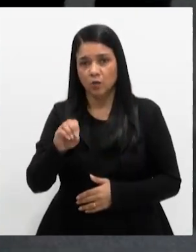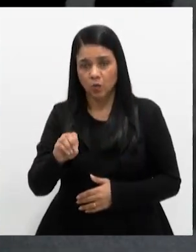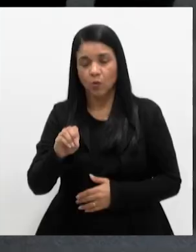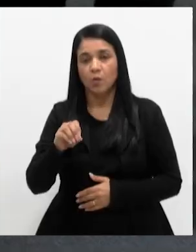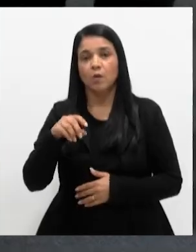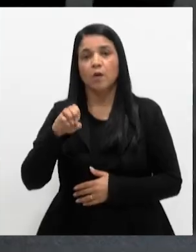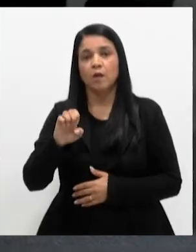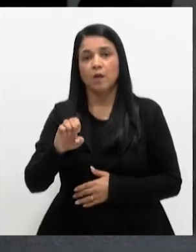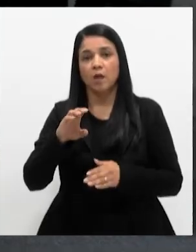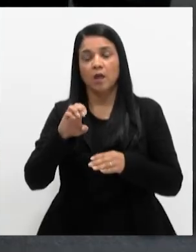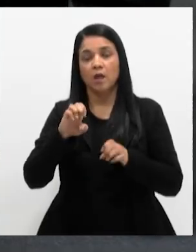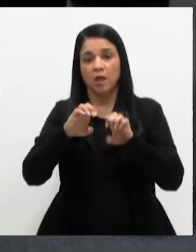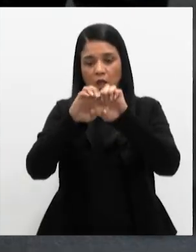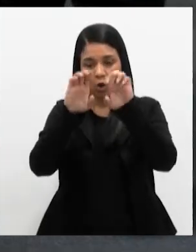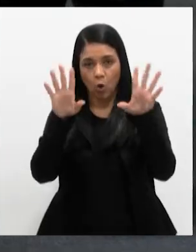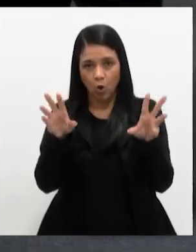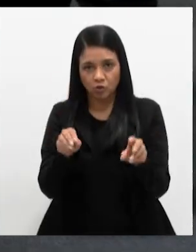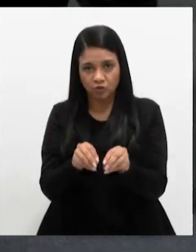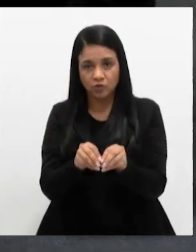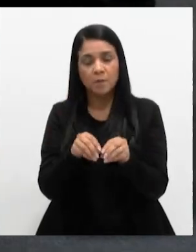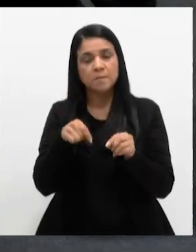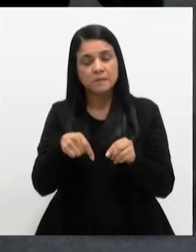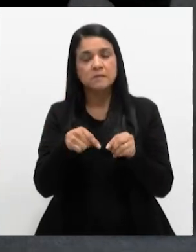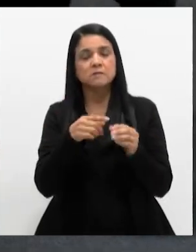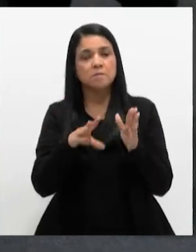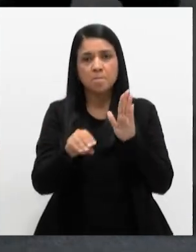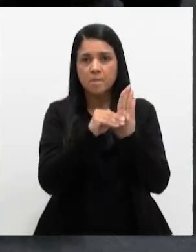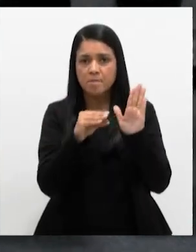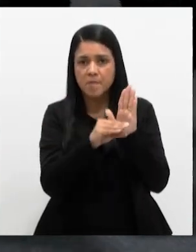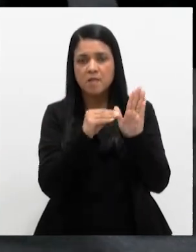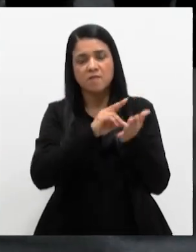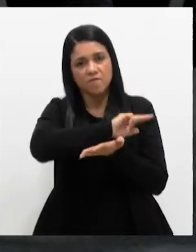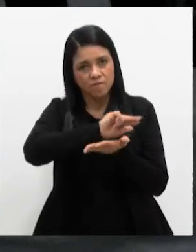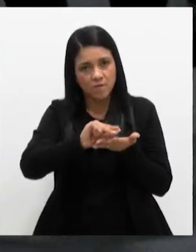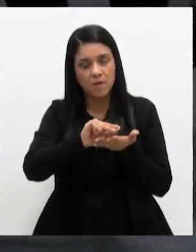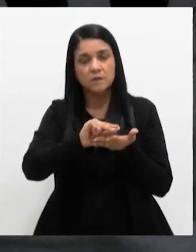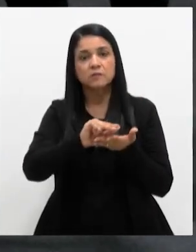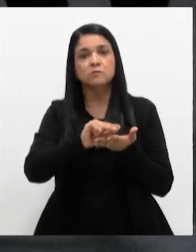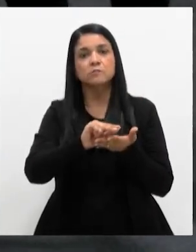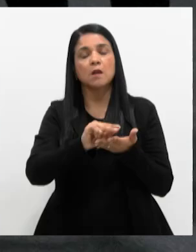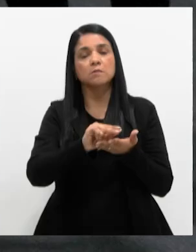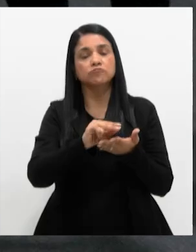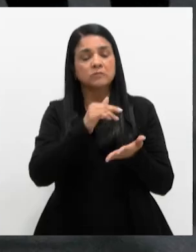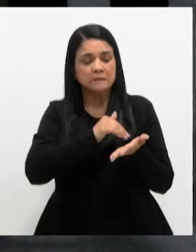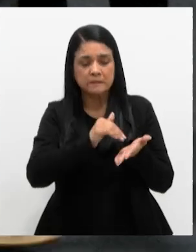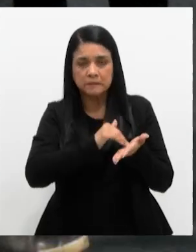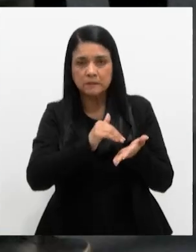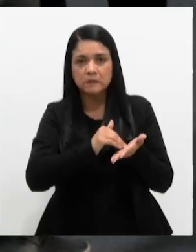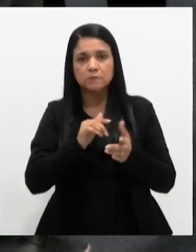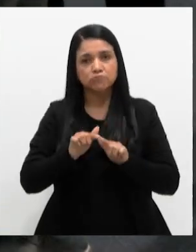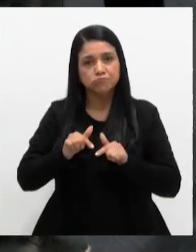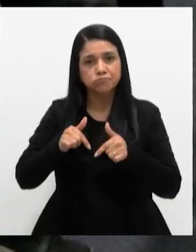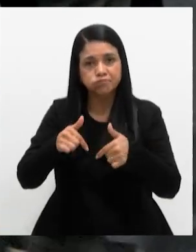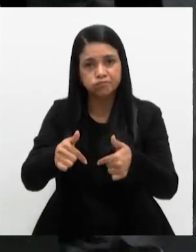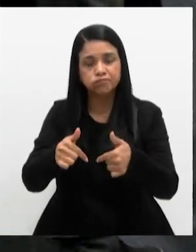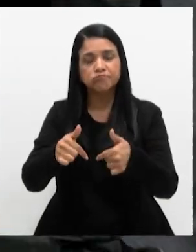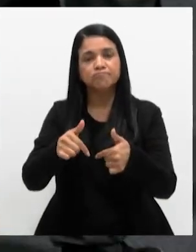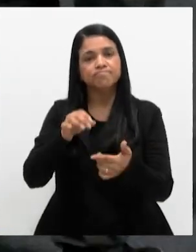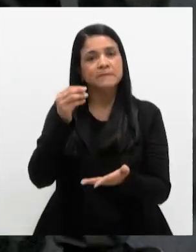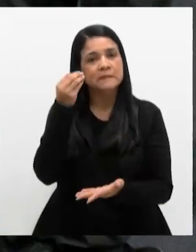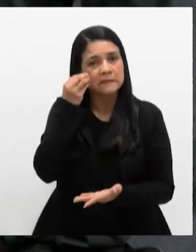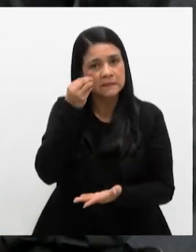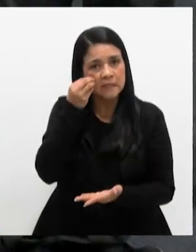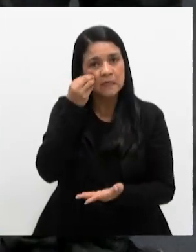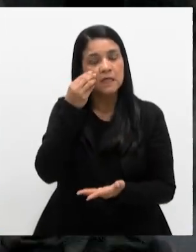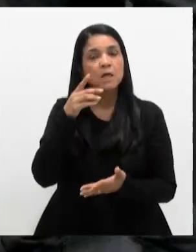ajudar a definir o escopo dessa nova secretaria, estabelecendo atribuições e tentando fazer com que, de fato, a gente